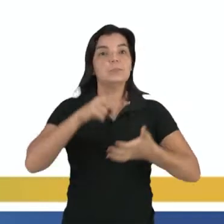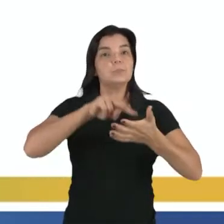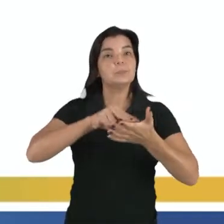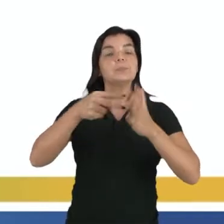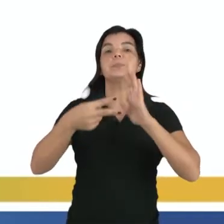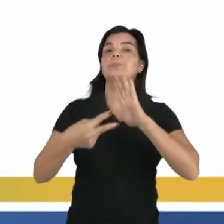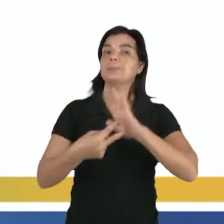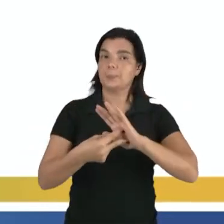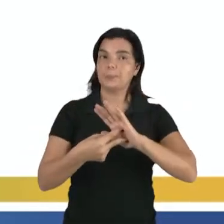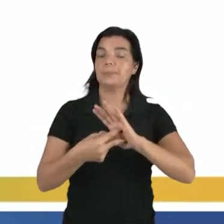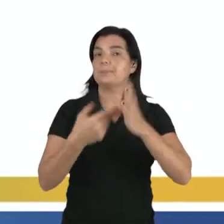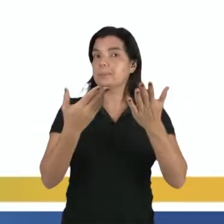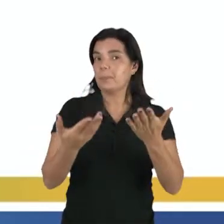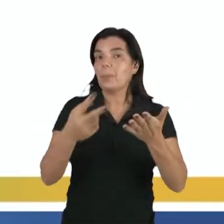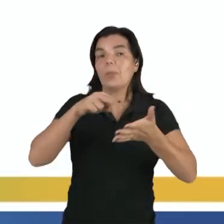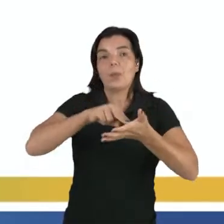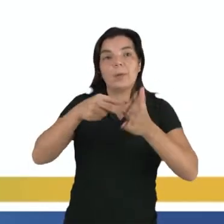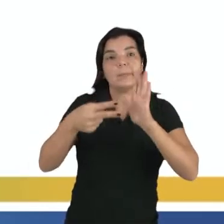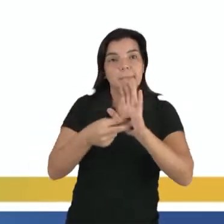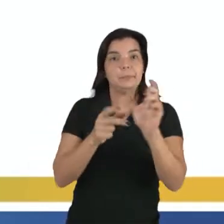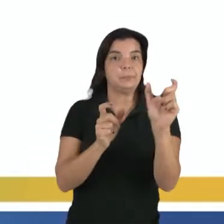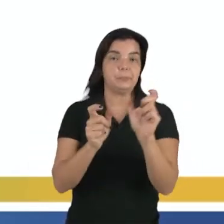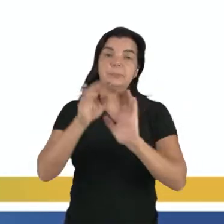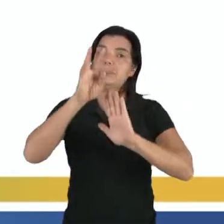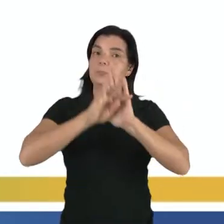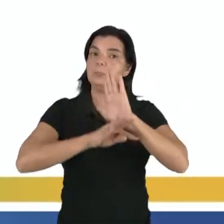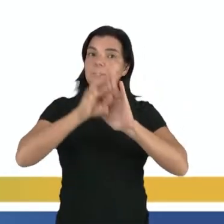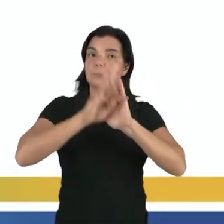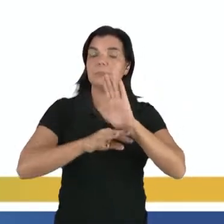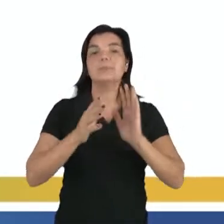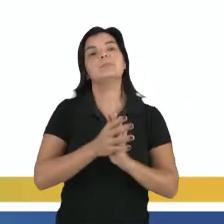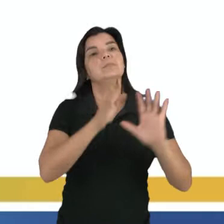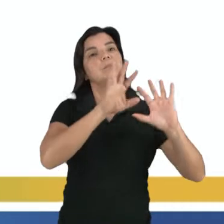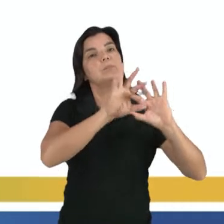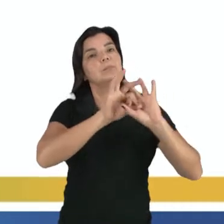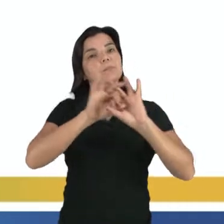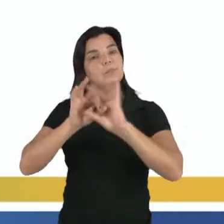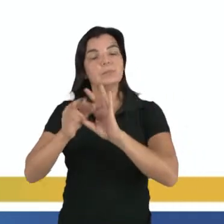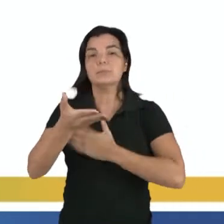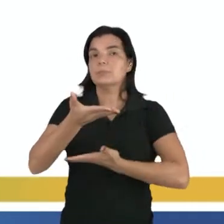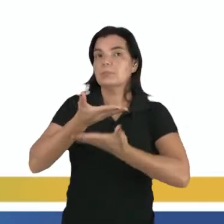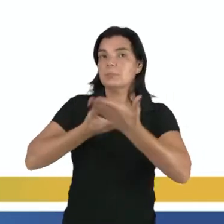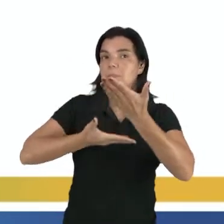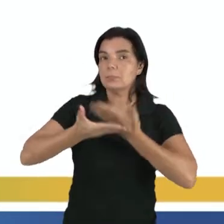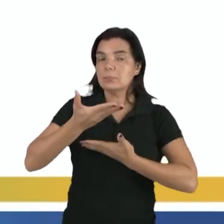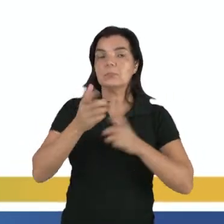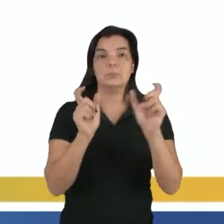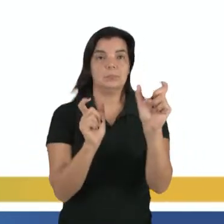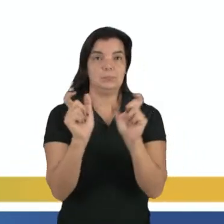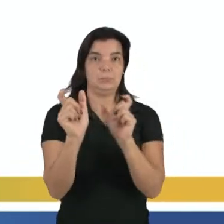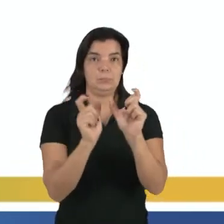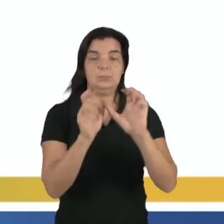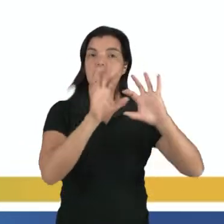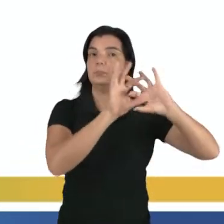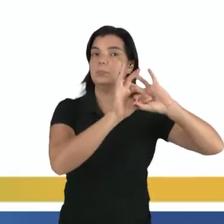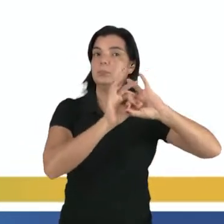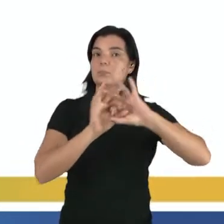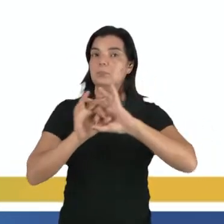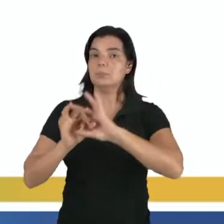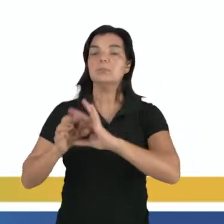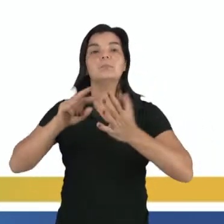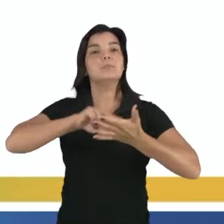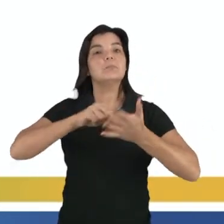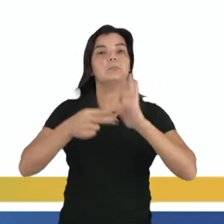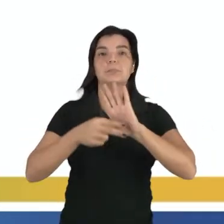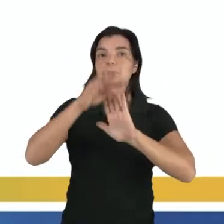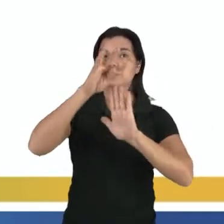O significado, né? Os sentidos do texto. Coesão, a relação entre as palavras.